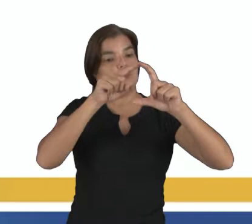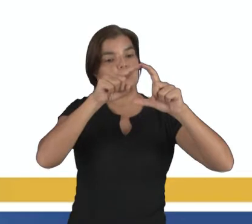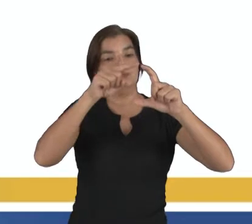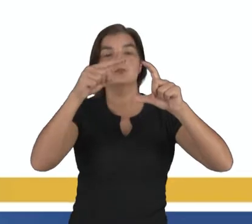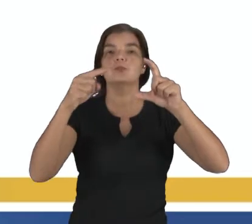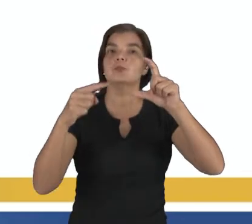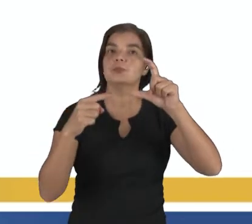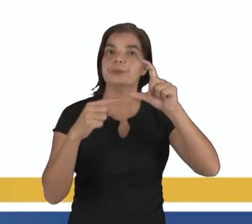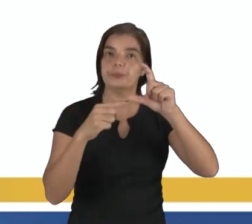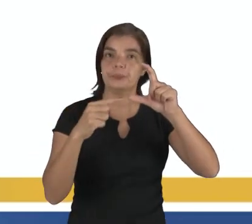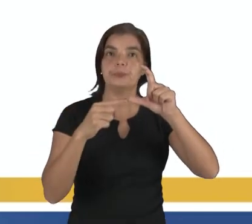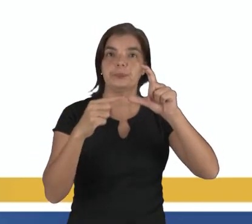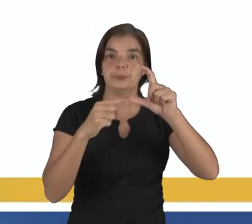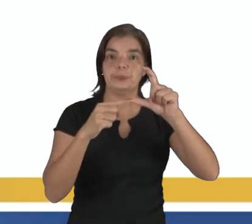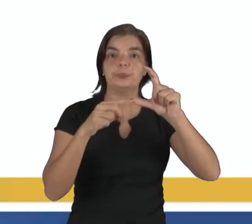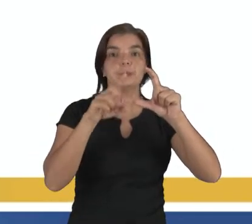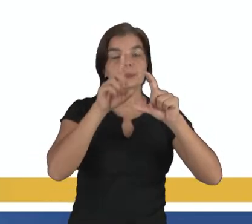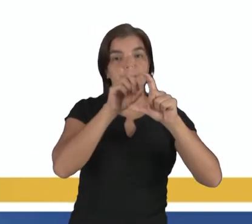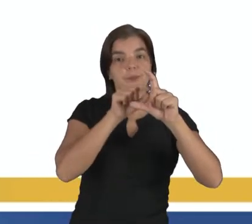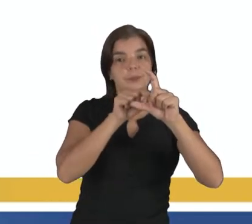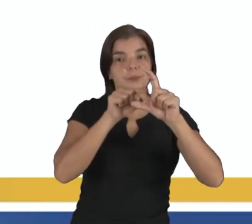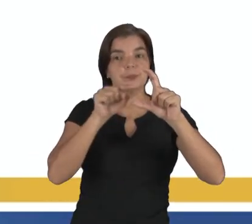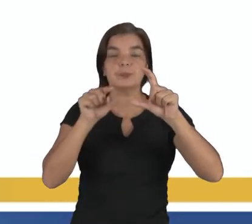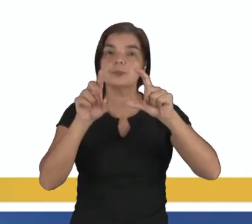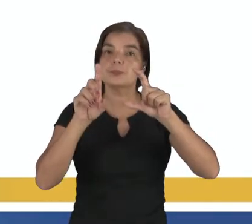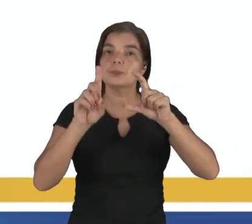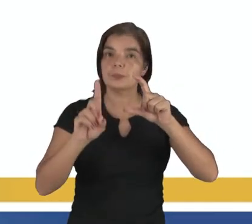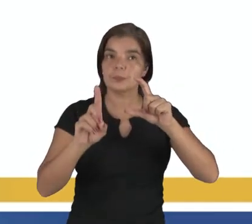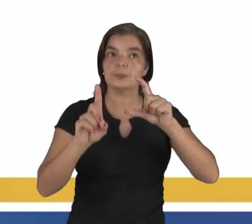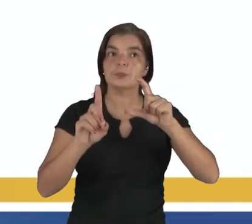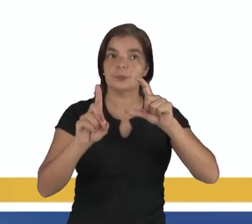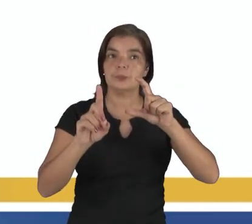circunferência C e o diâmetro D